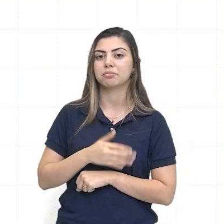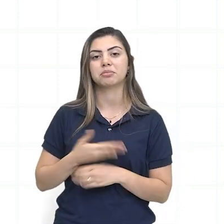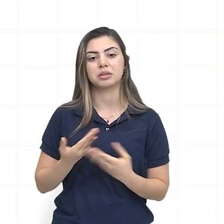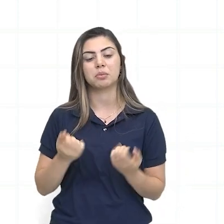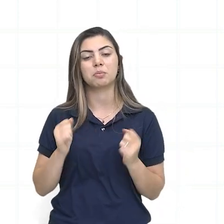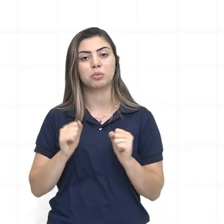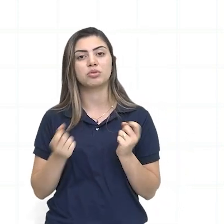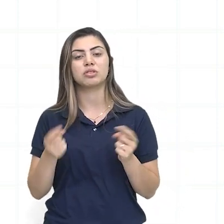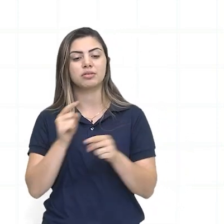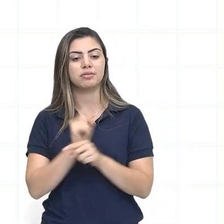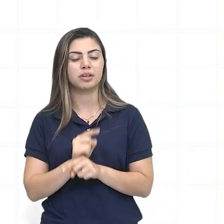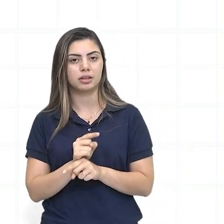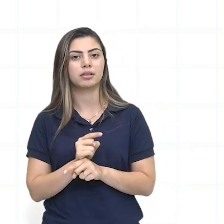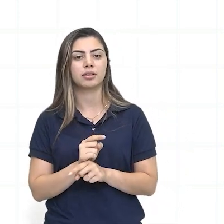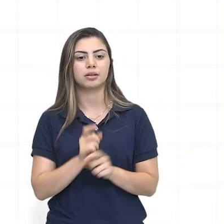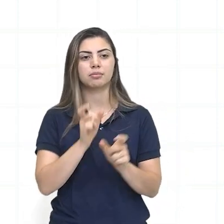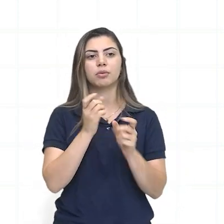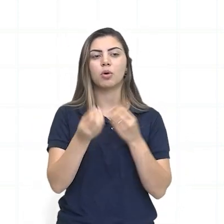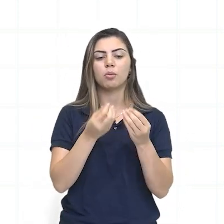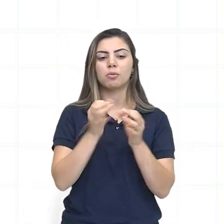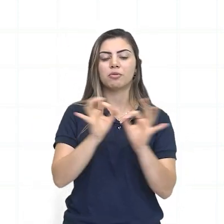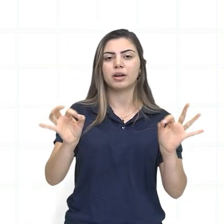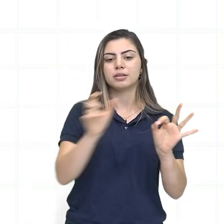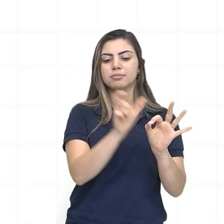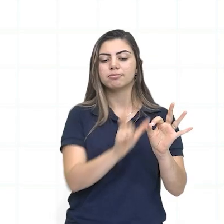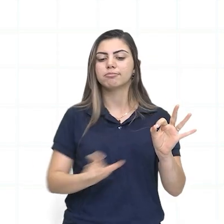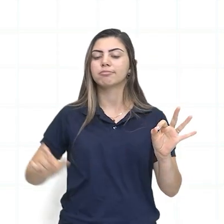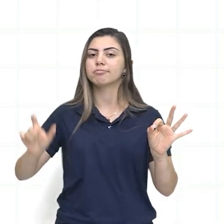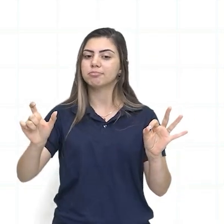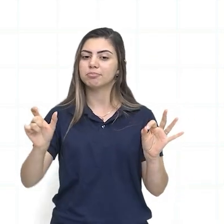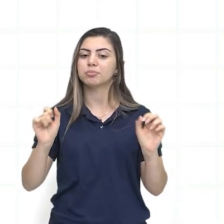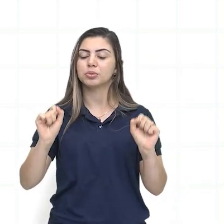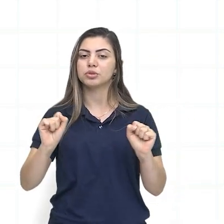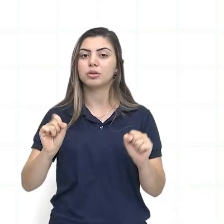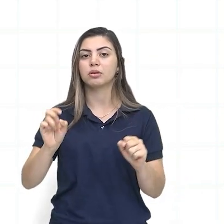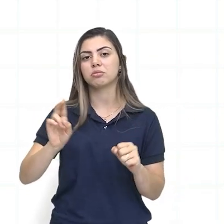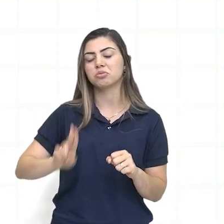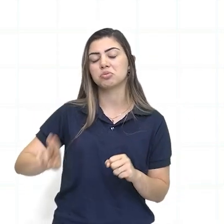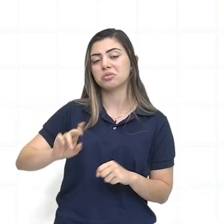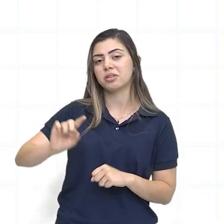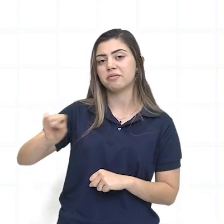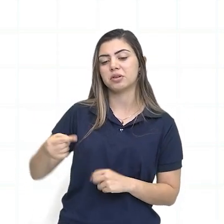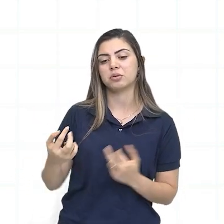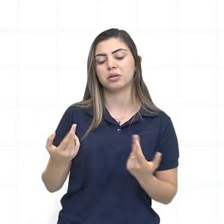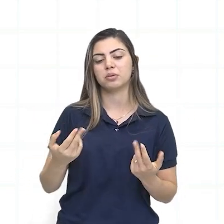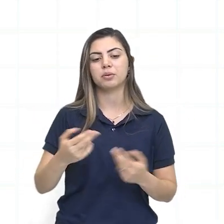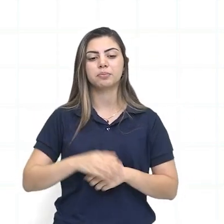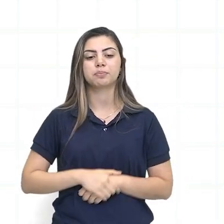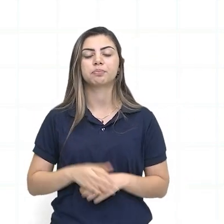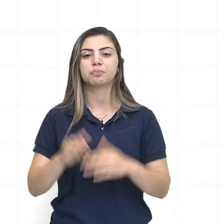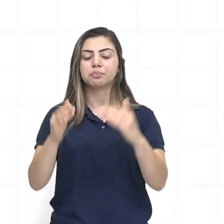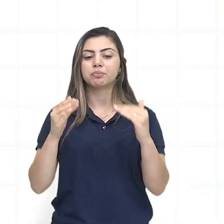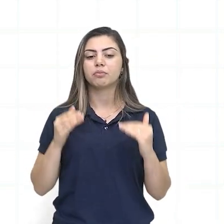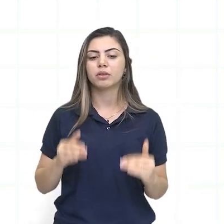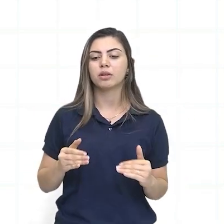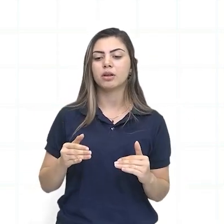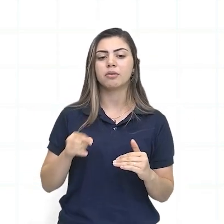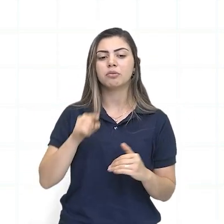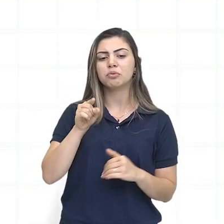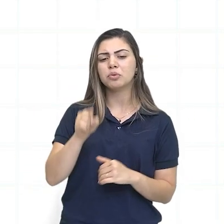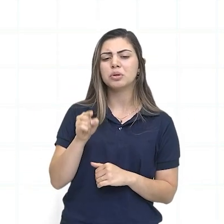Então, empreste-me o livro, vírgula, caro amigo. Outro exemplo. Por que você não me